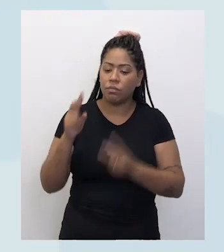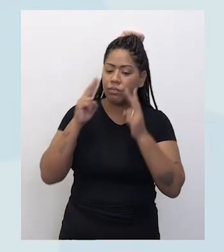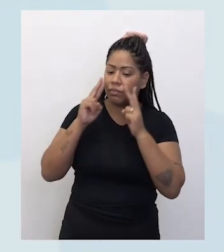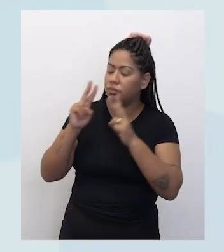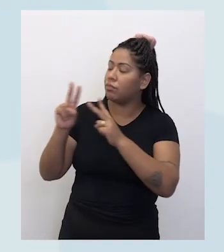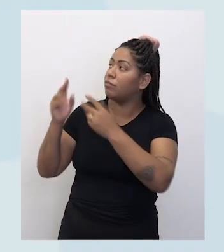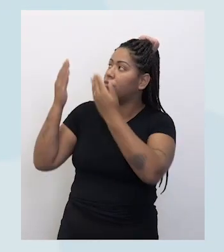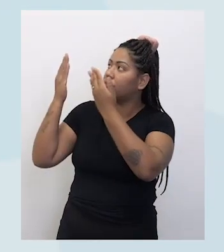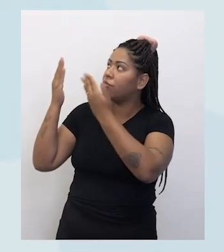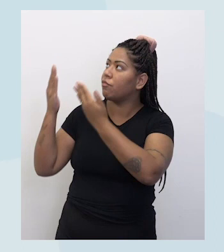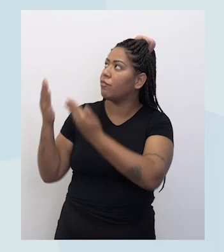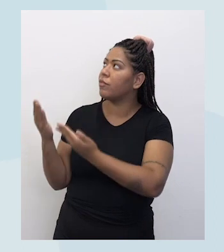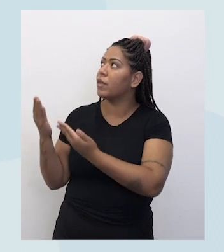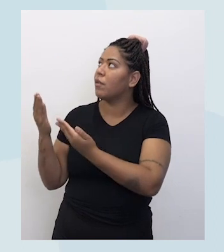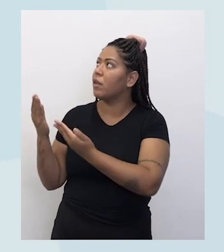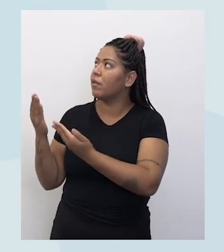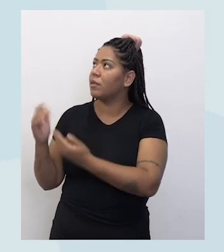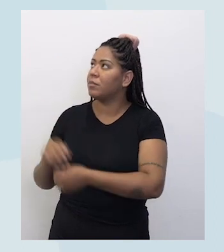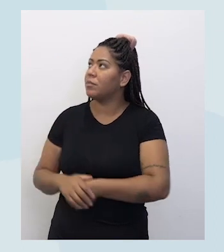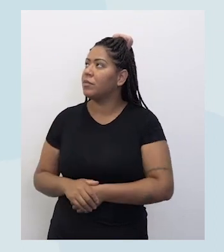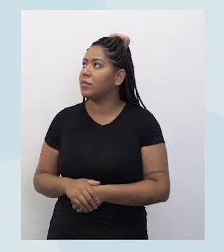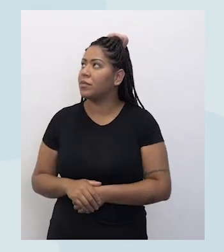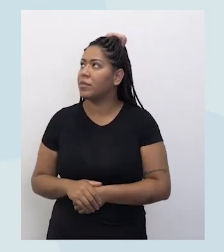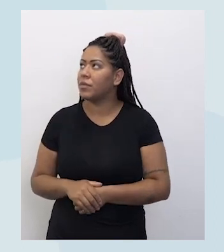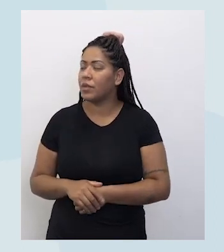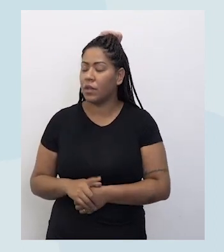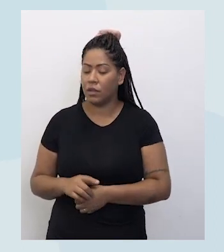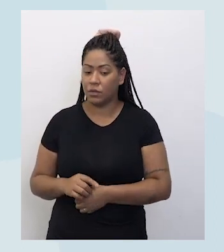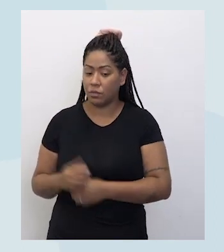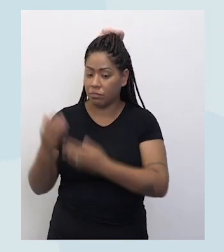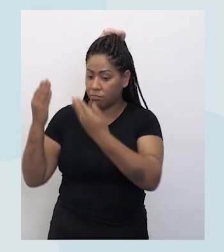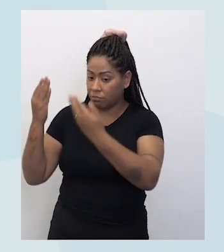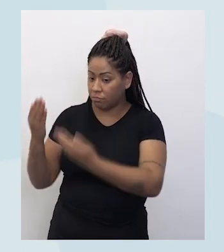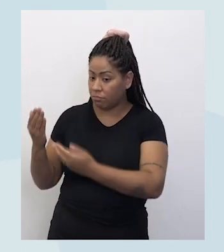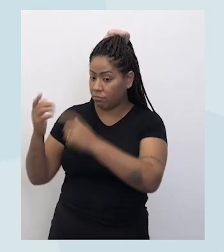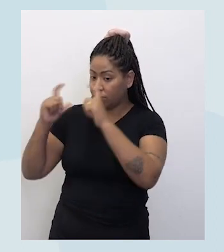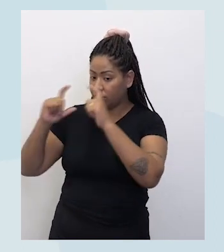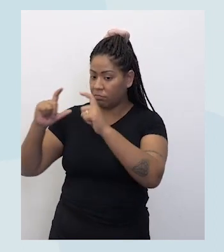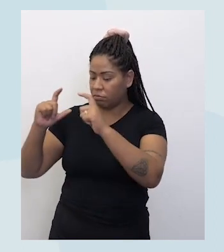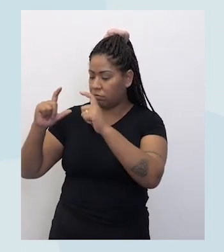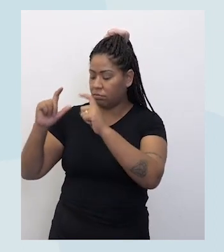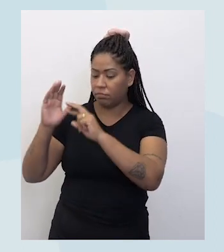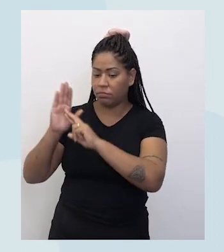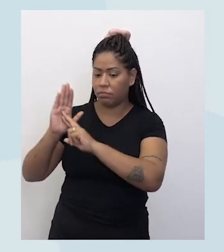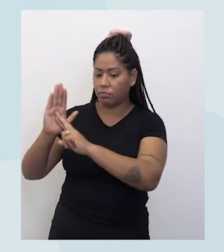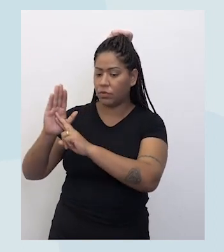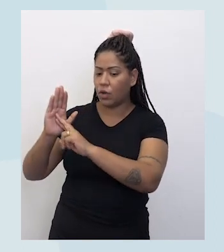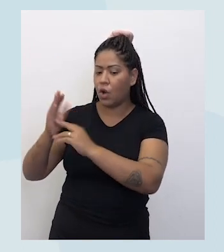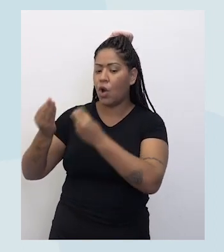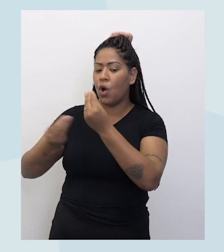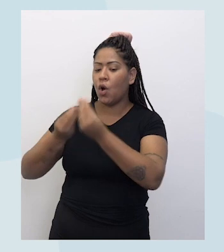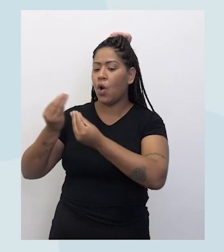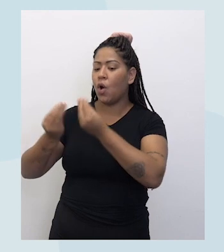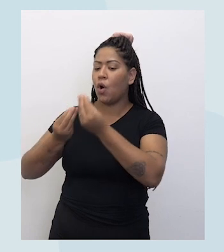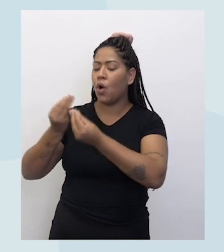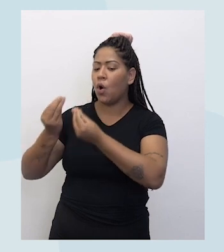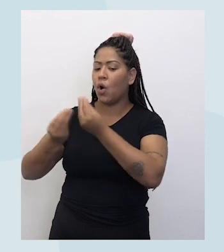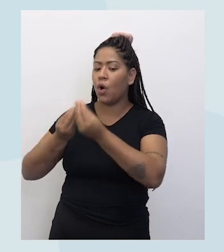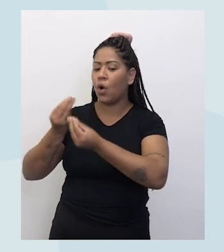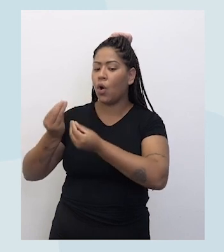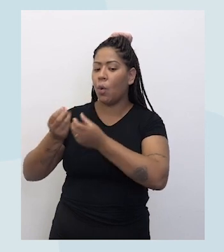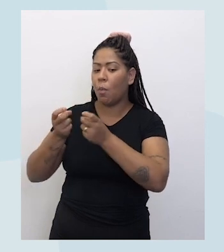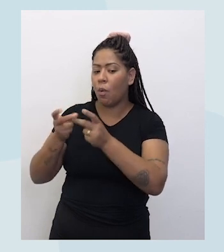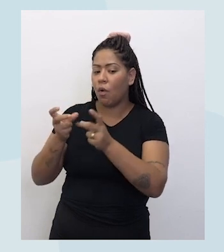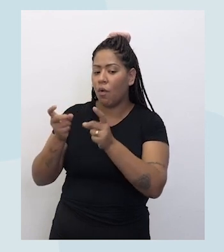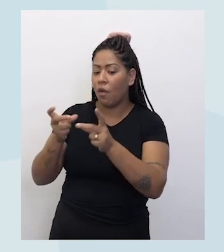vão exercitar a persuasão de vocês. Então, nós temos uma imagem, um produto, vocês vão pensar no benefício, enfim, nas vantagens de ter